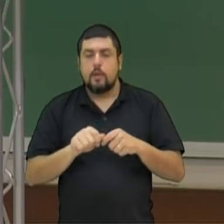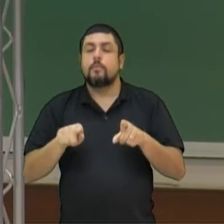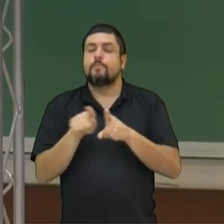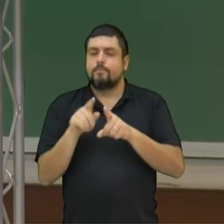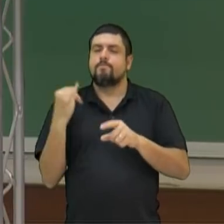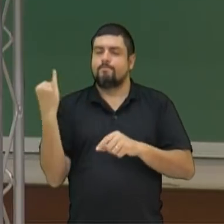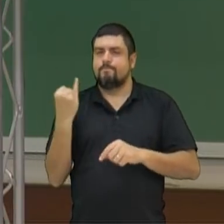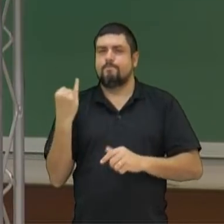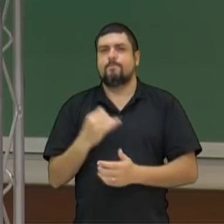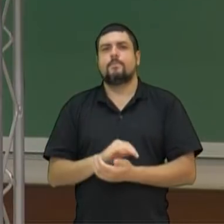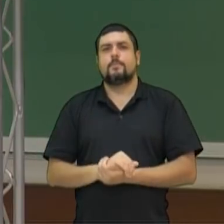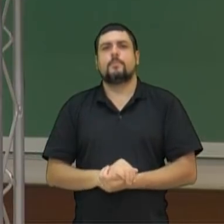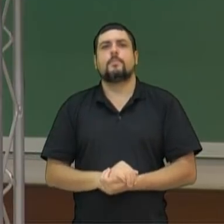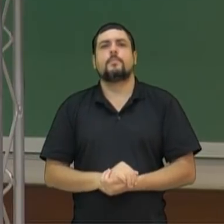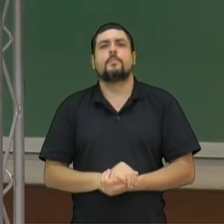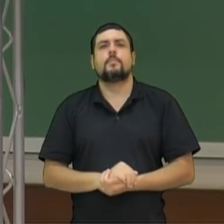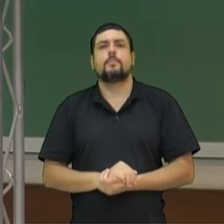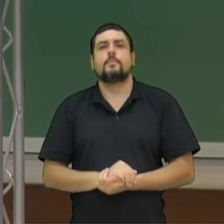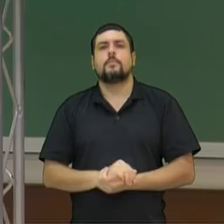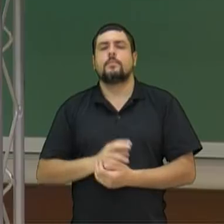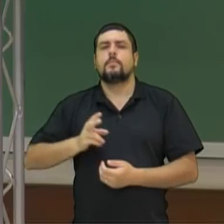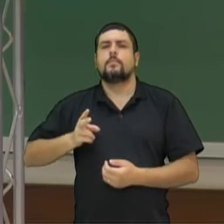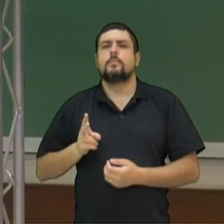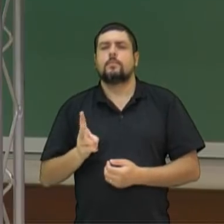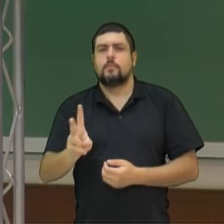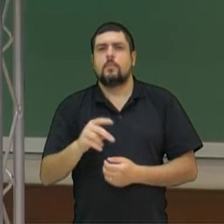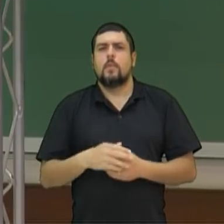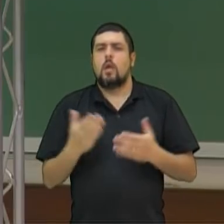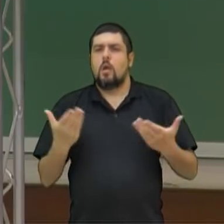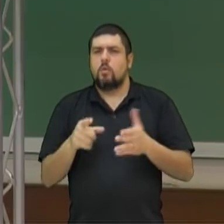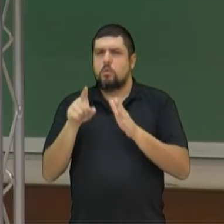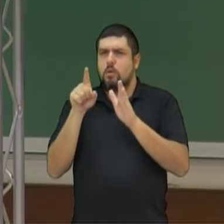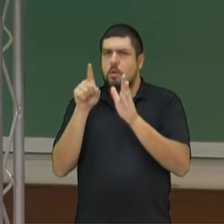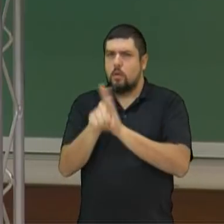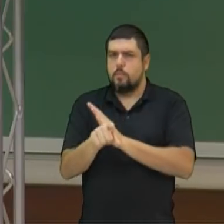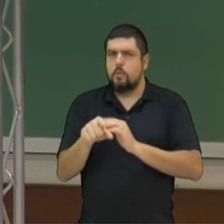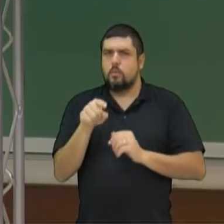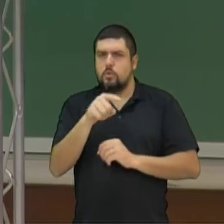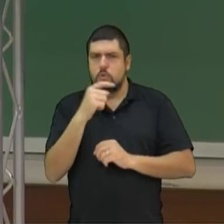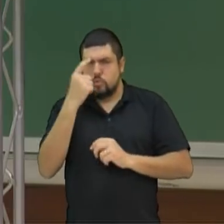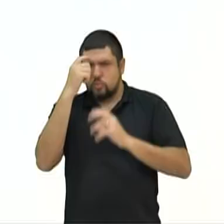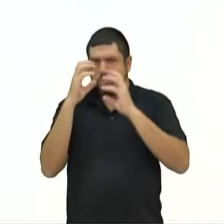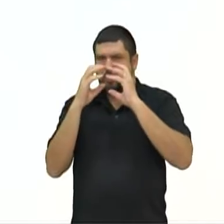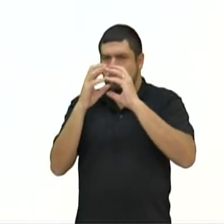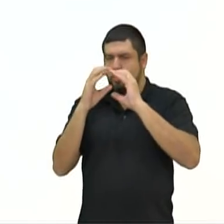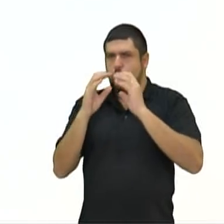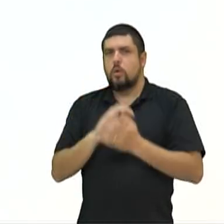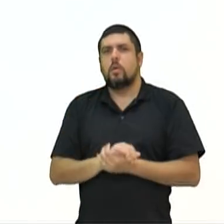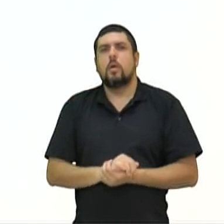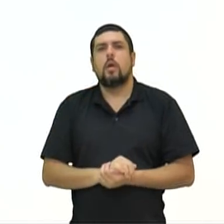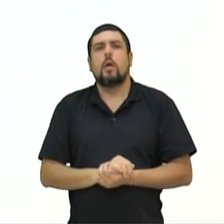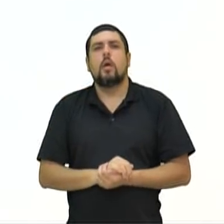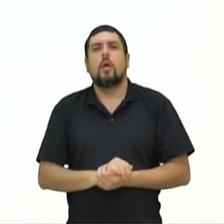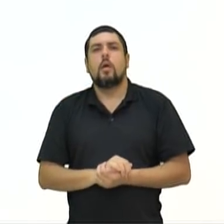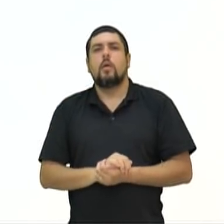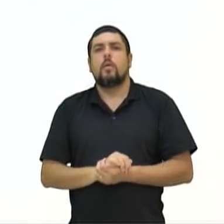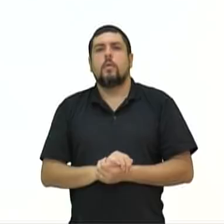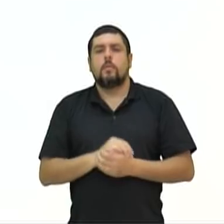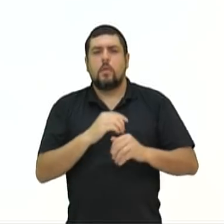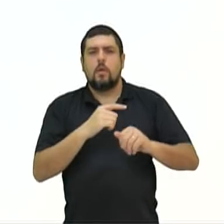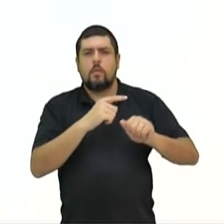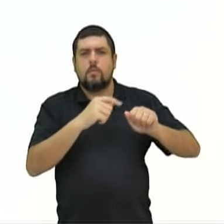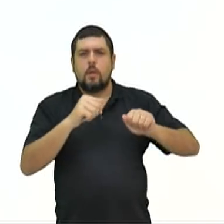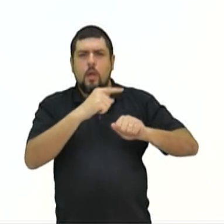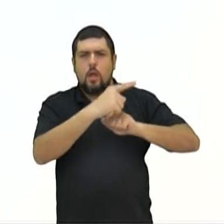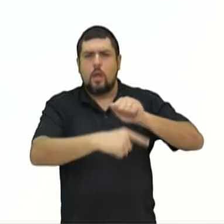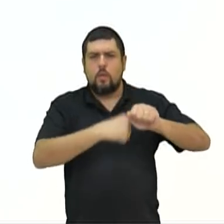é importante. Seguimos com a aula de hoje, começando com uma pergunta já, para esquentar o seu cérebro. Ligação entre dois átomos em que